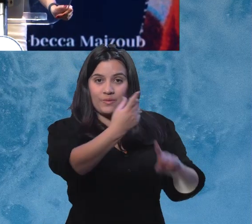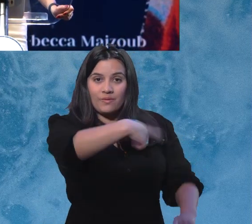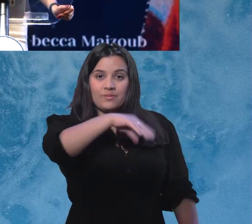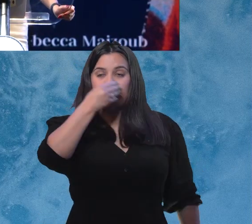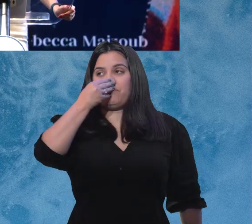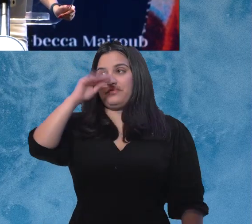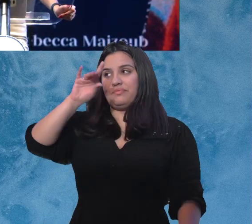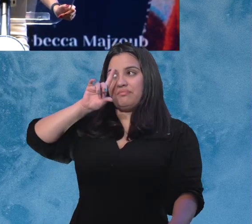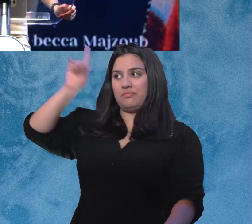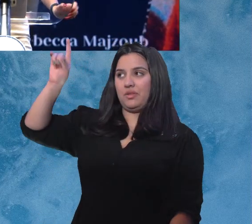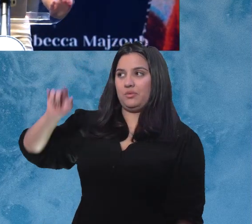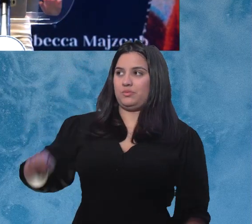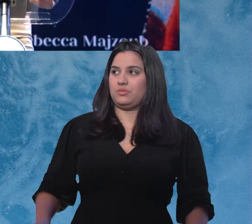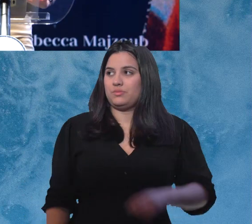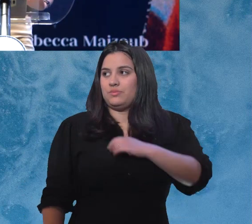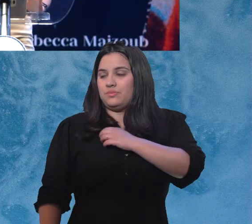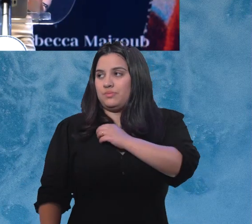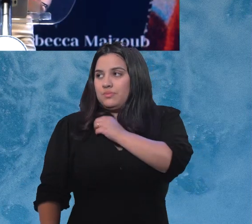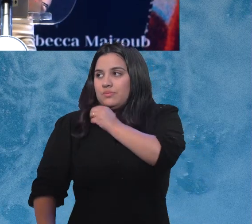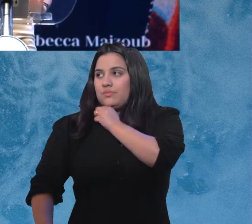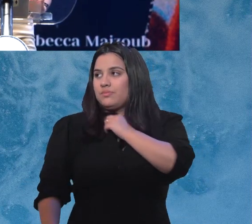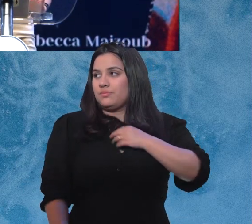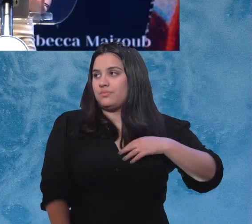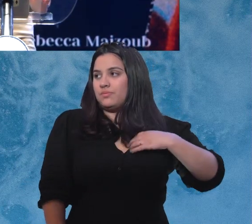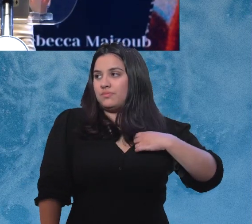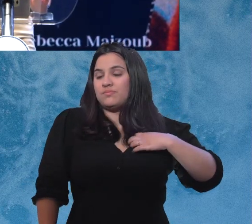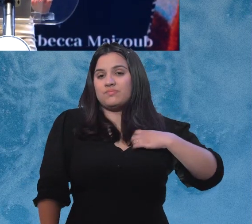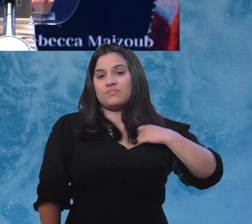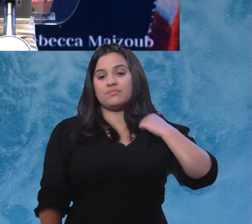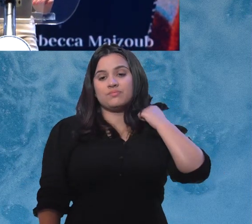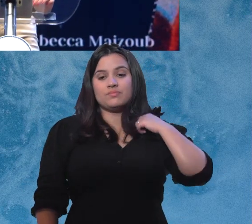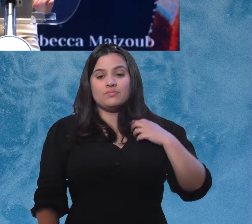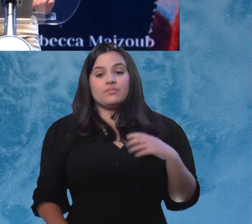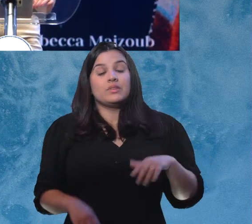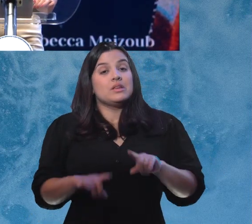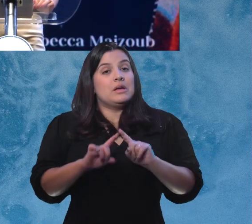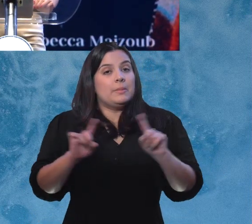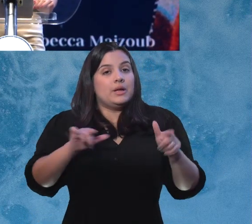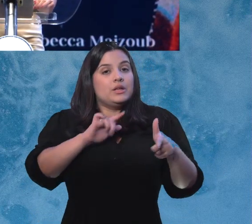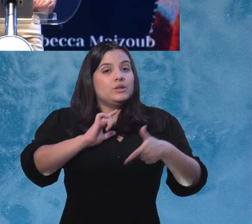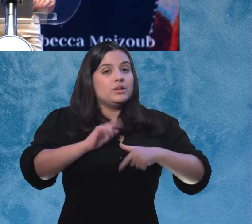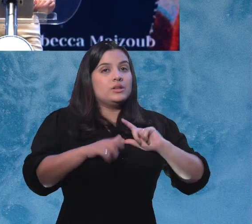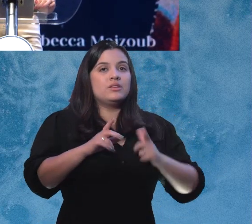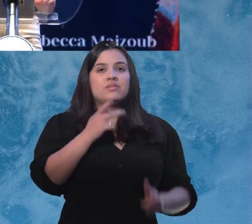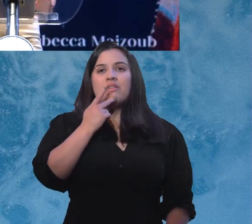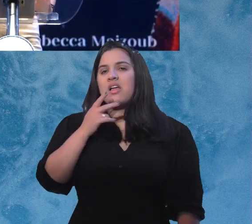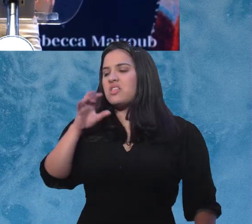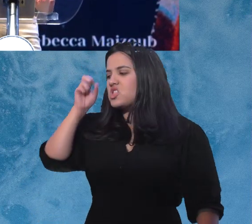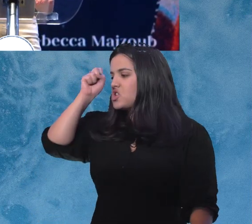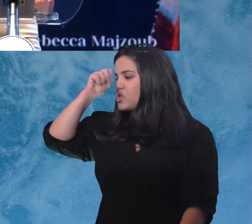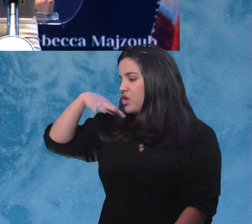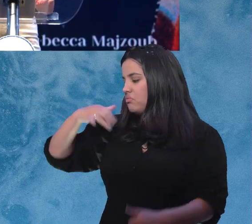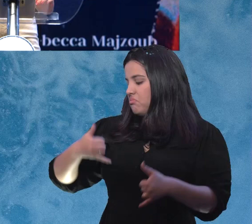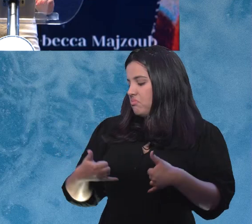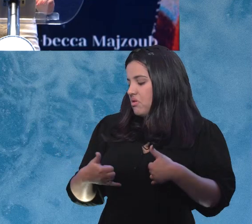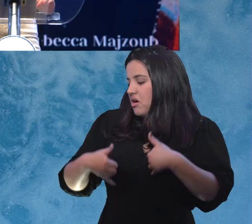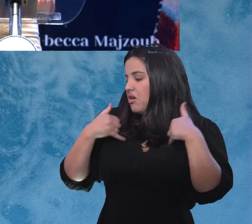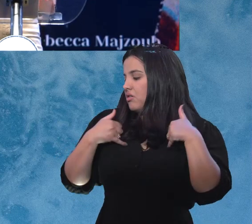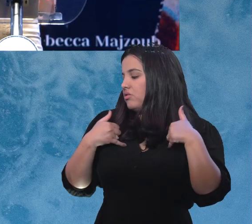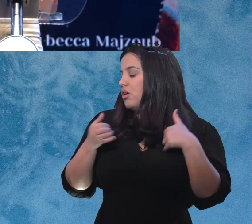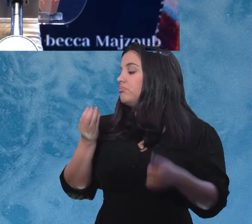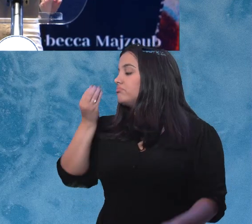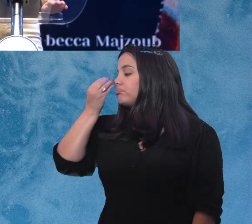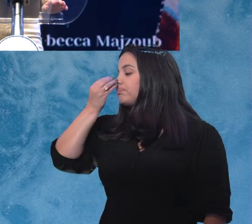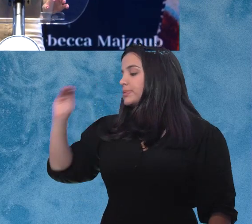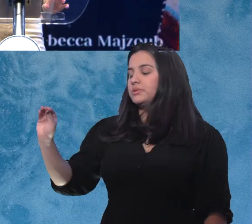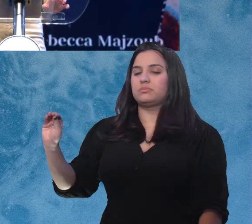Senhor, Ele os abandonará. Arrogantemente, os israelitas avançaram até o alto dos montes, apesar de